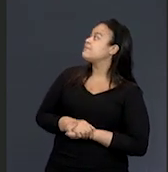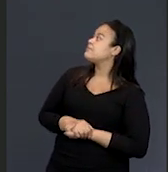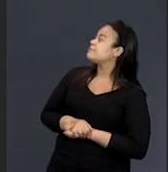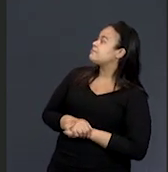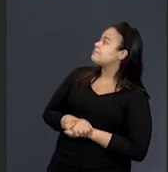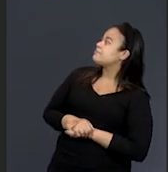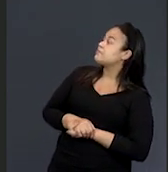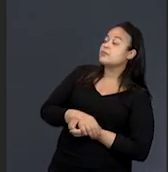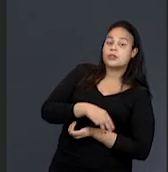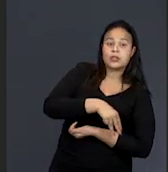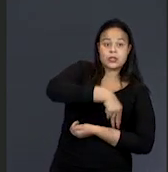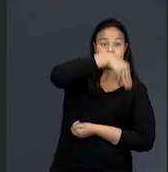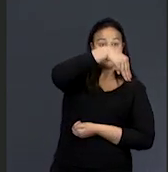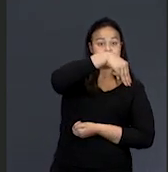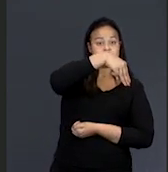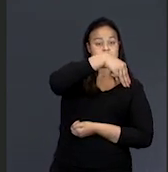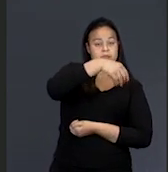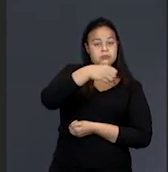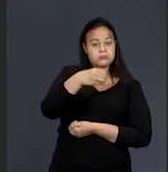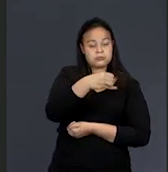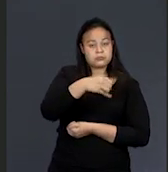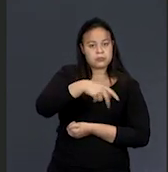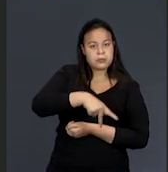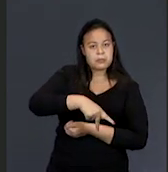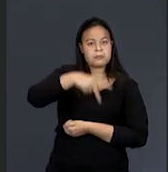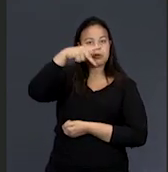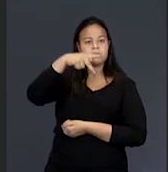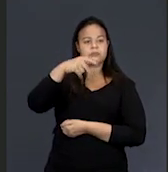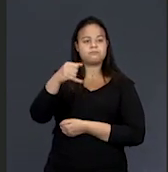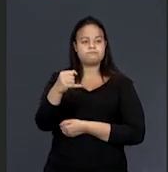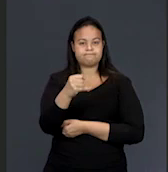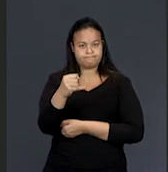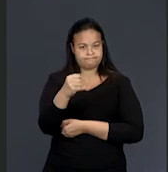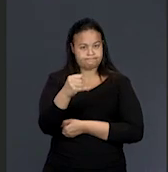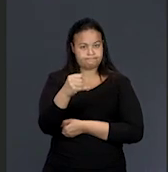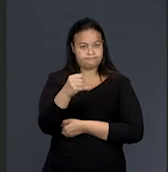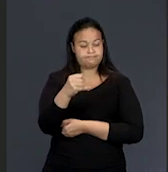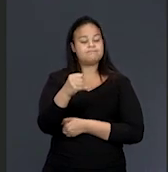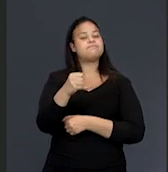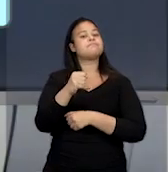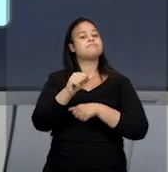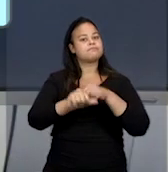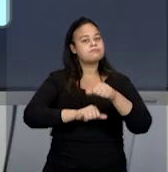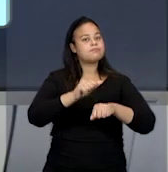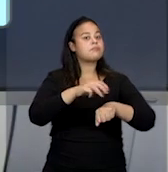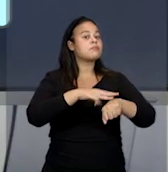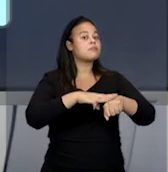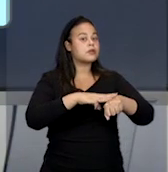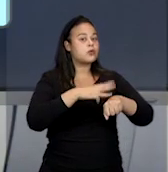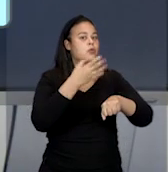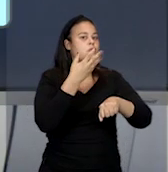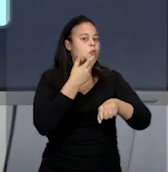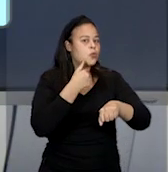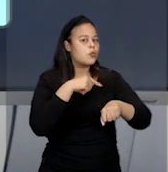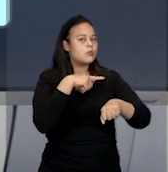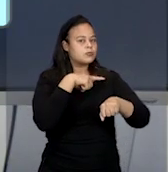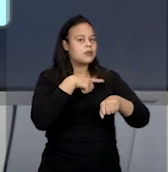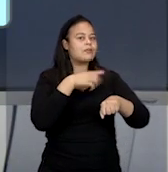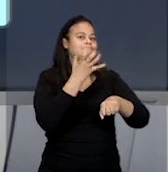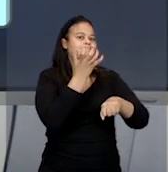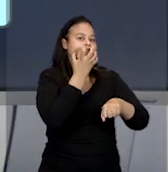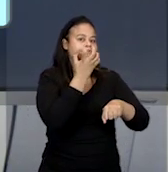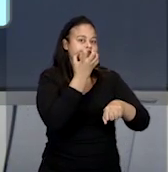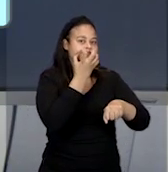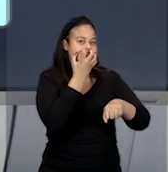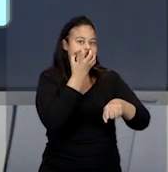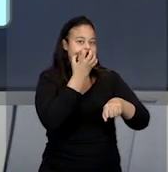Mzão, traço, Pzão, traço, vai ser marrom. Ou seja, tanto o gene